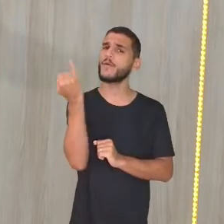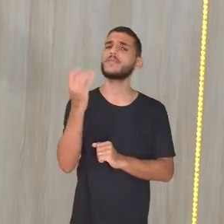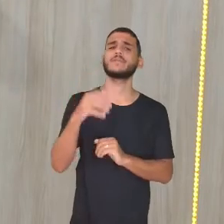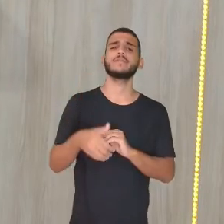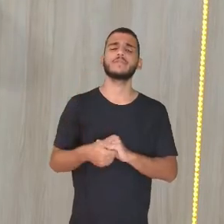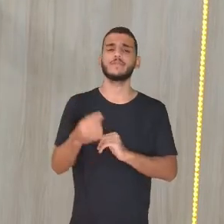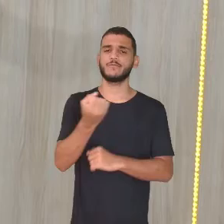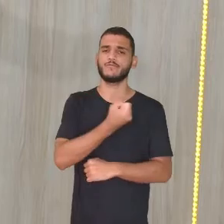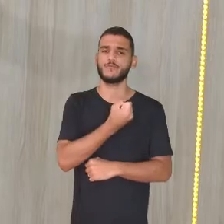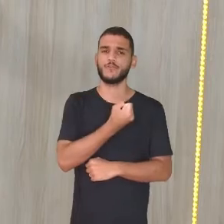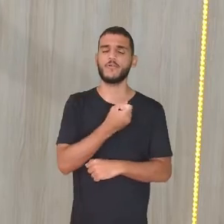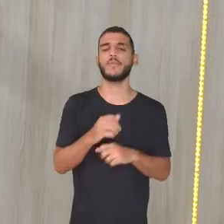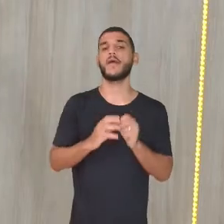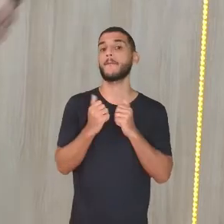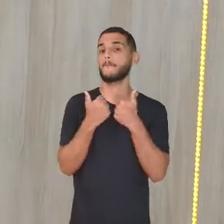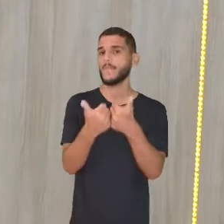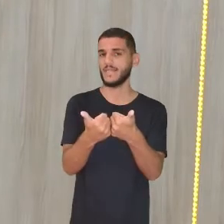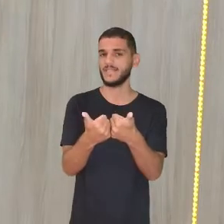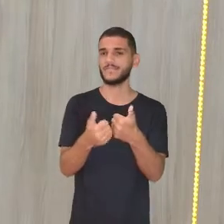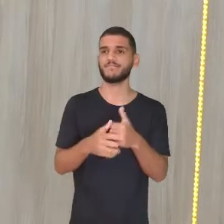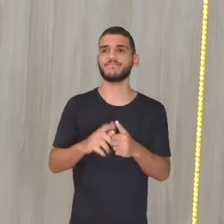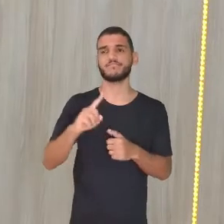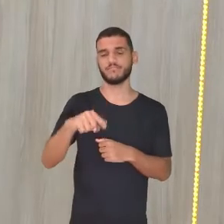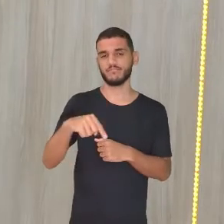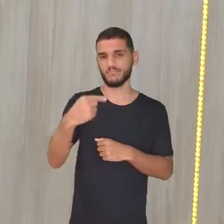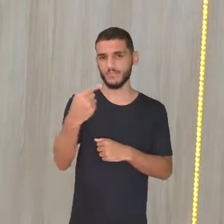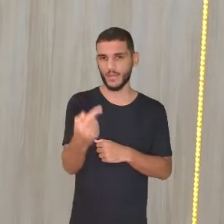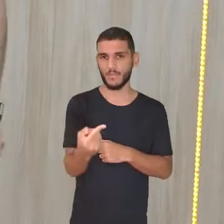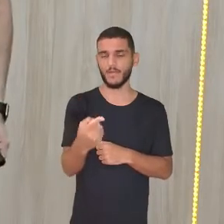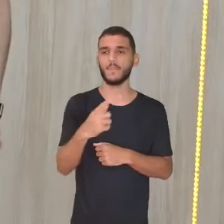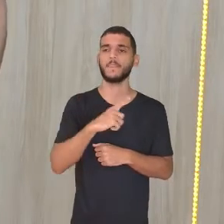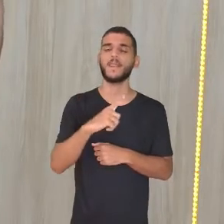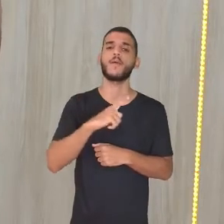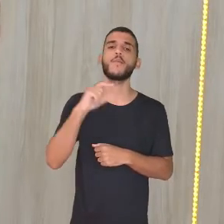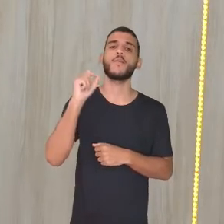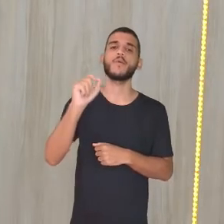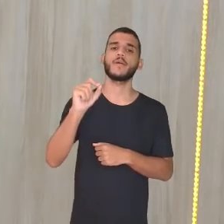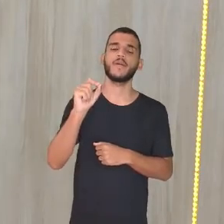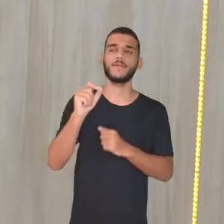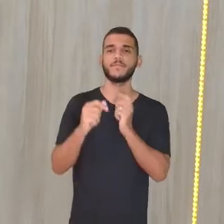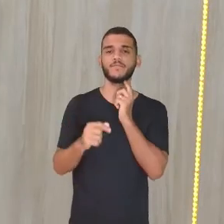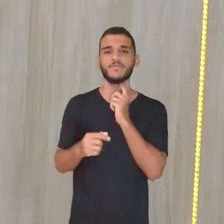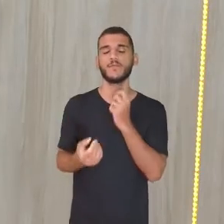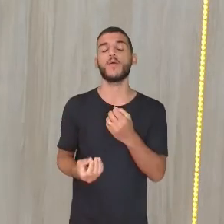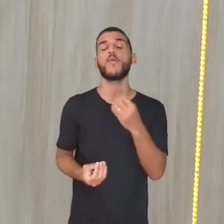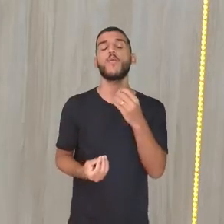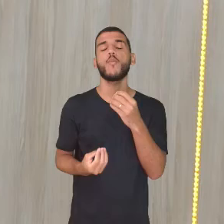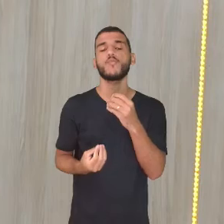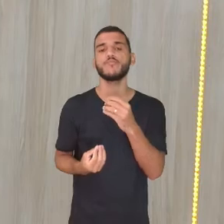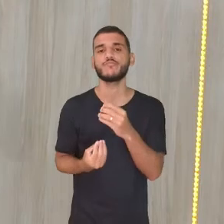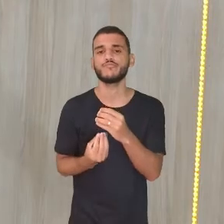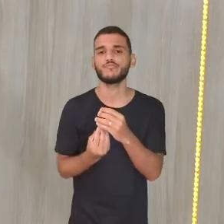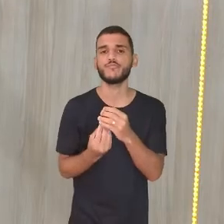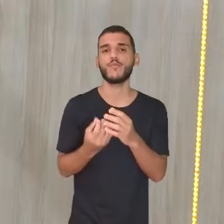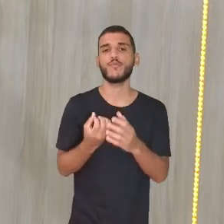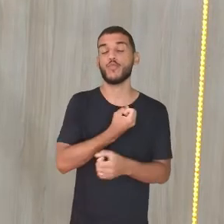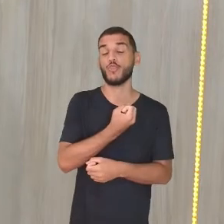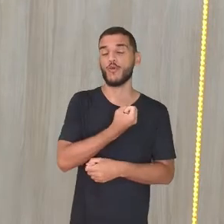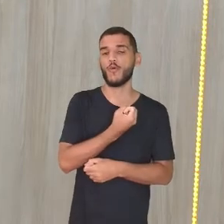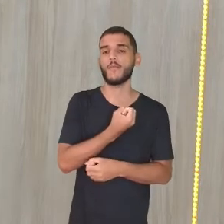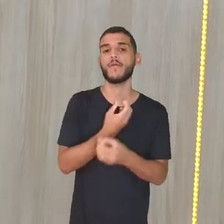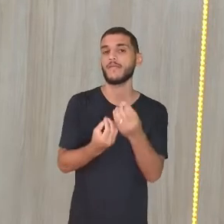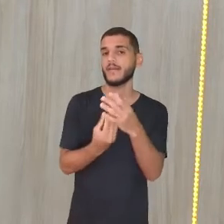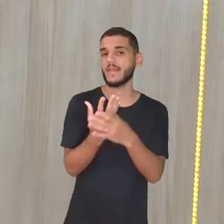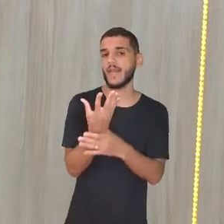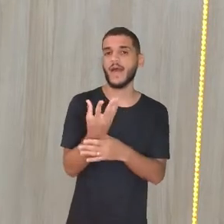números. Até aí, beleza. Depois disso, surgiu aí os números naturais e as suas operações.